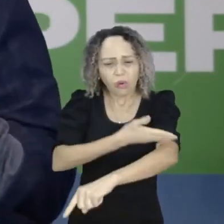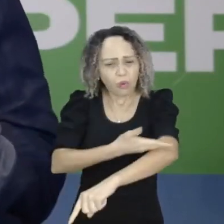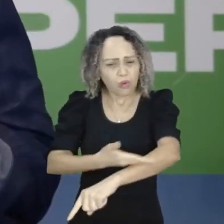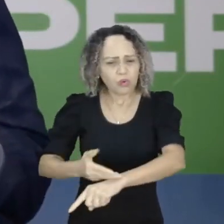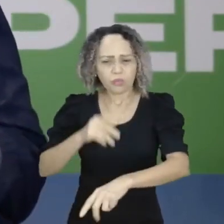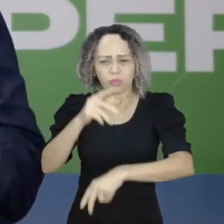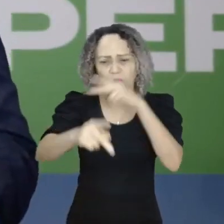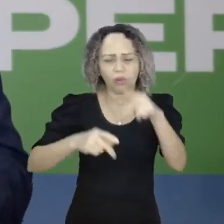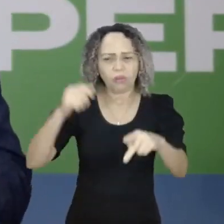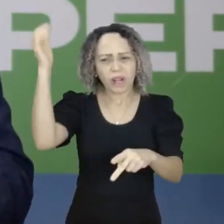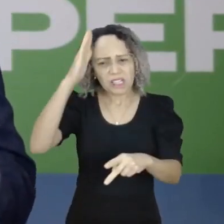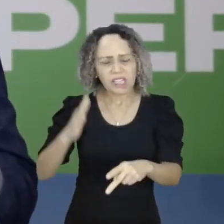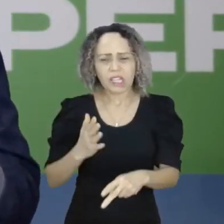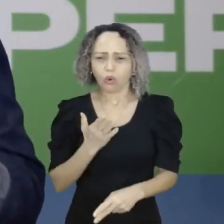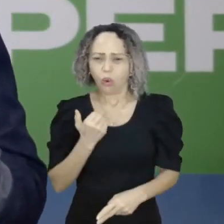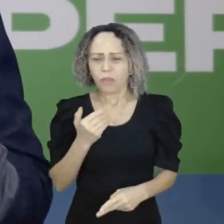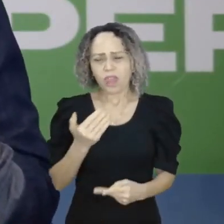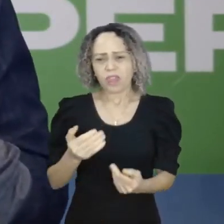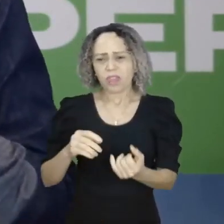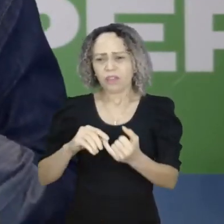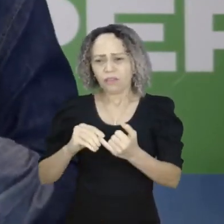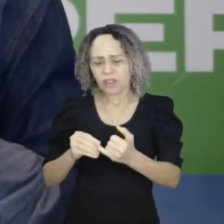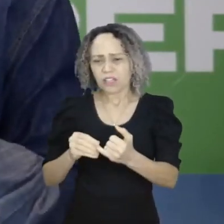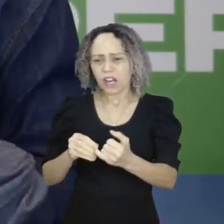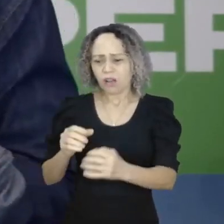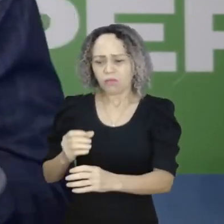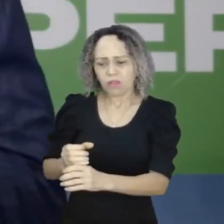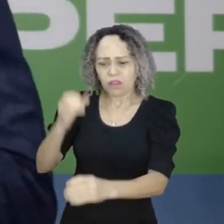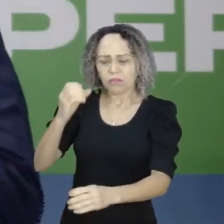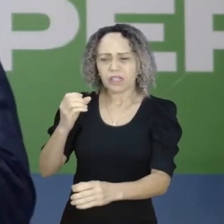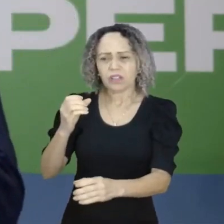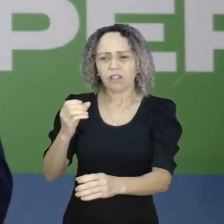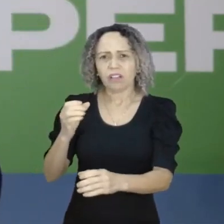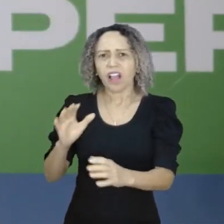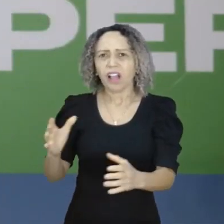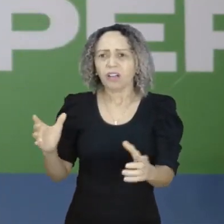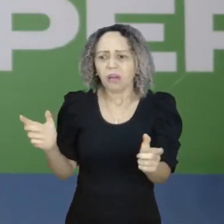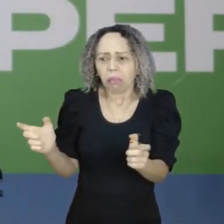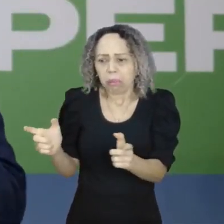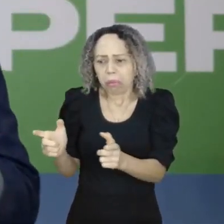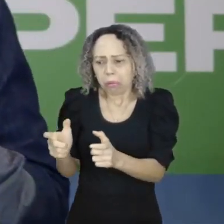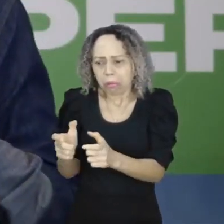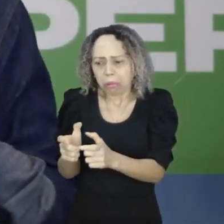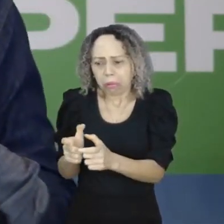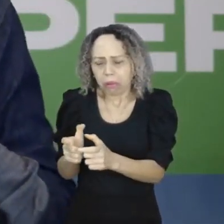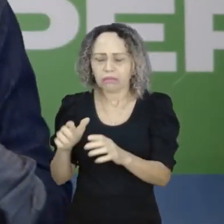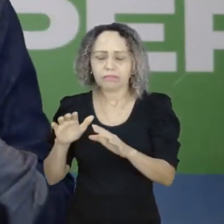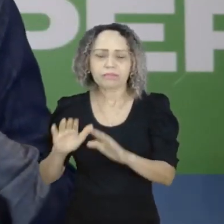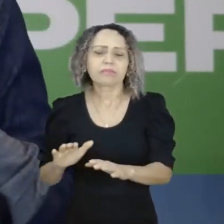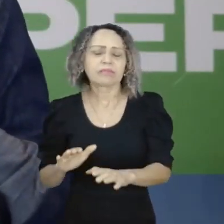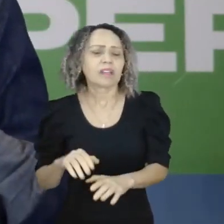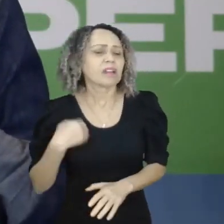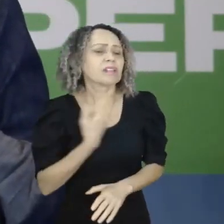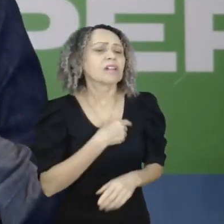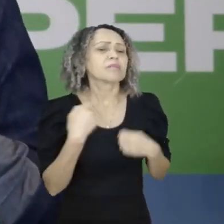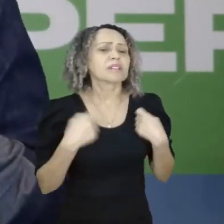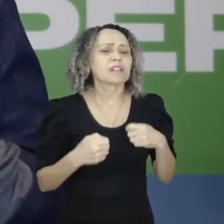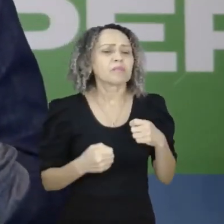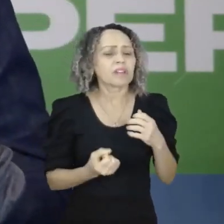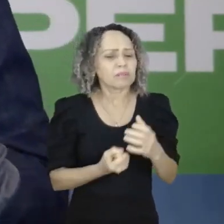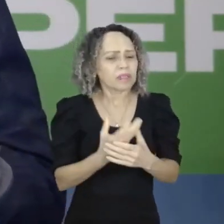gente tem que aumentar a produção, tem que aumentar a capacidade produtiva. E nós sabemos que quem produz,